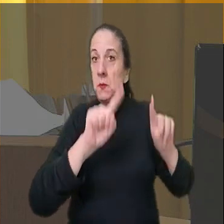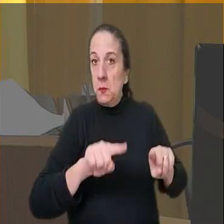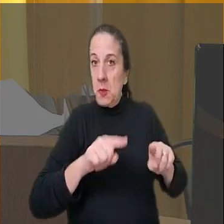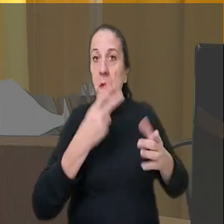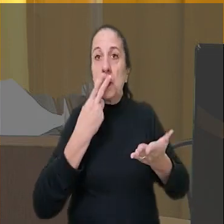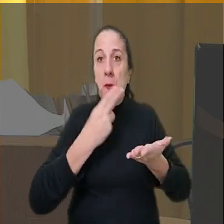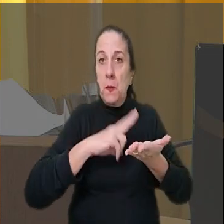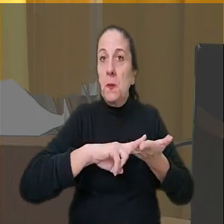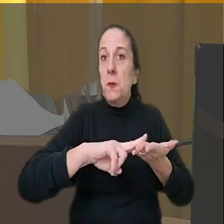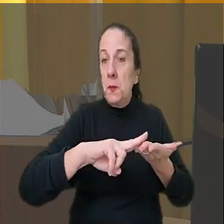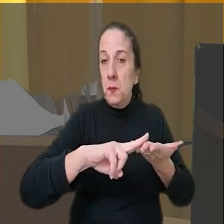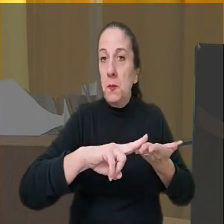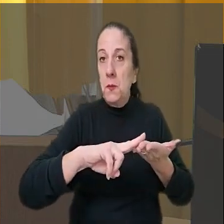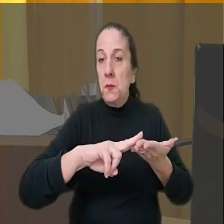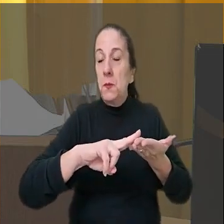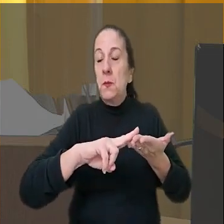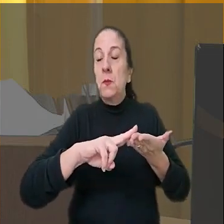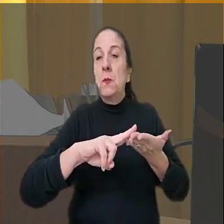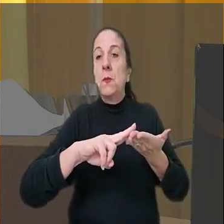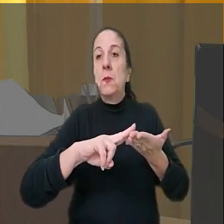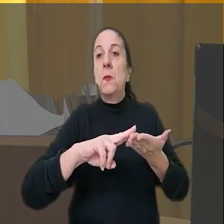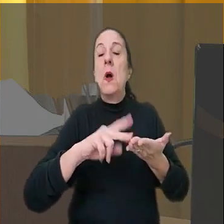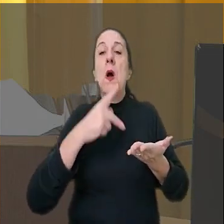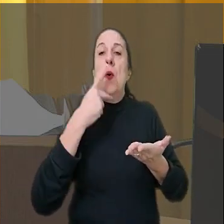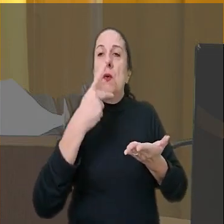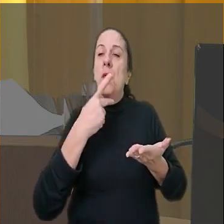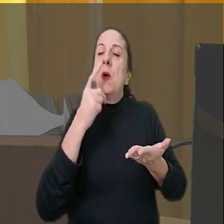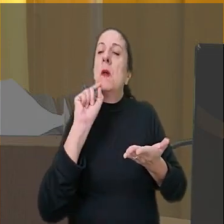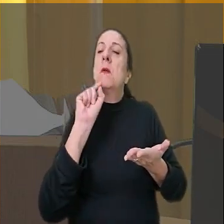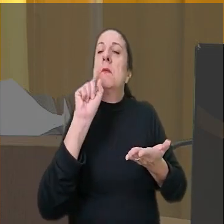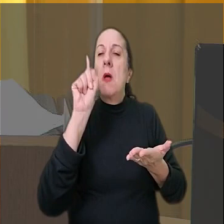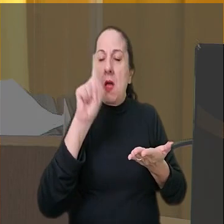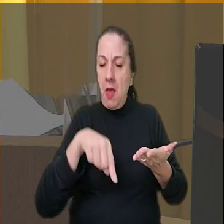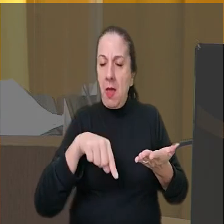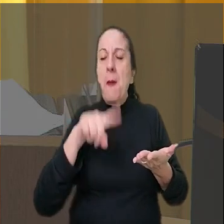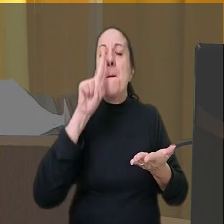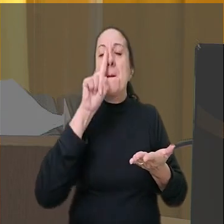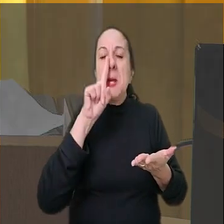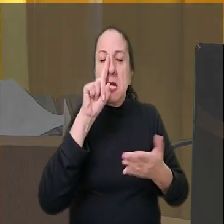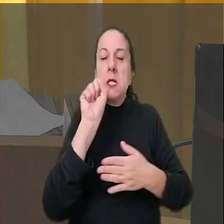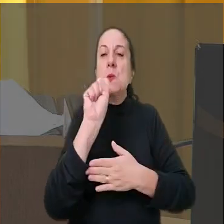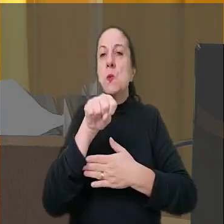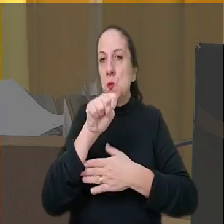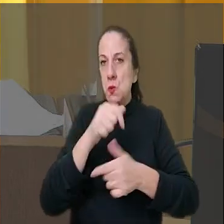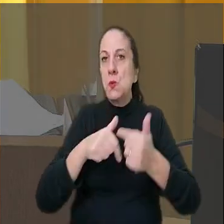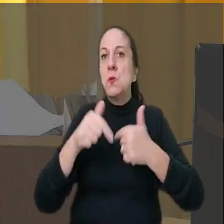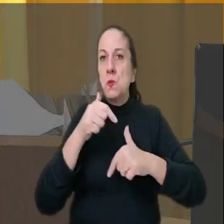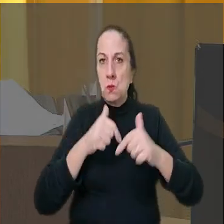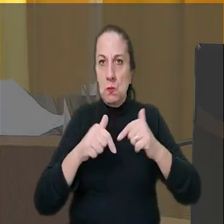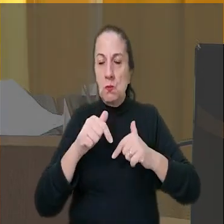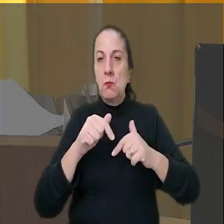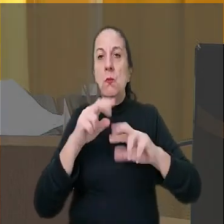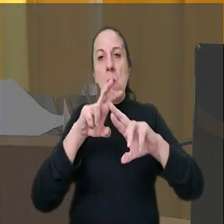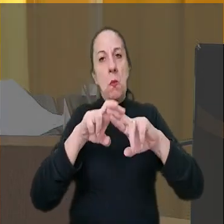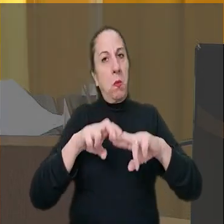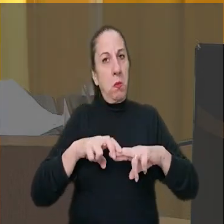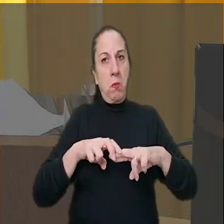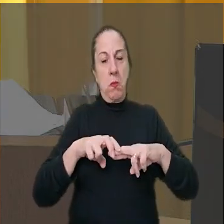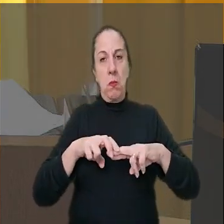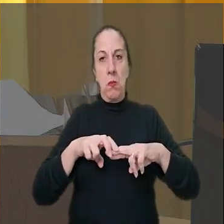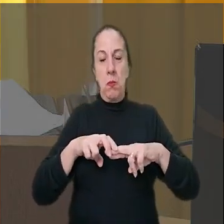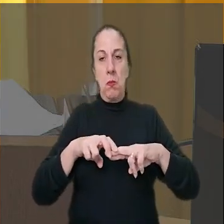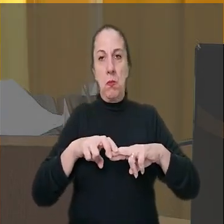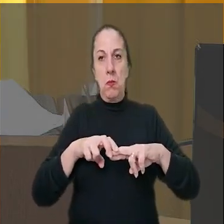trabalhador dos Correios. Então, nós estamos dando provimento, dizendo que é atividade de risco, sim, e por essa razão